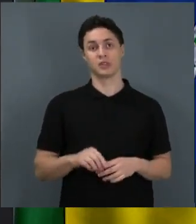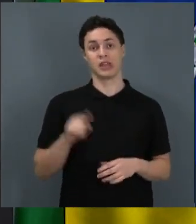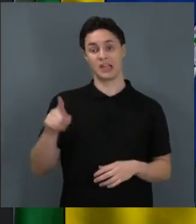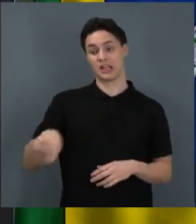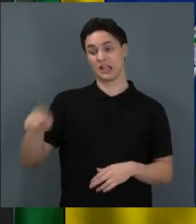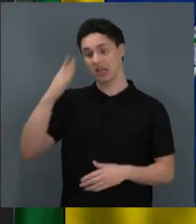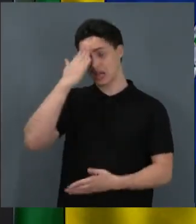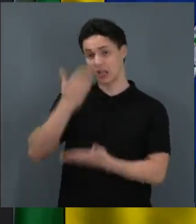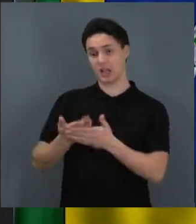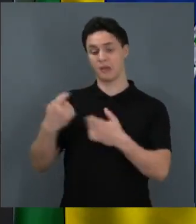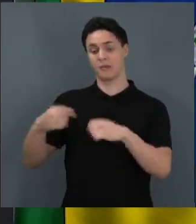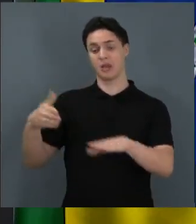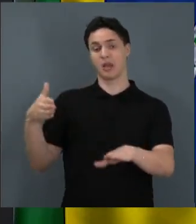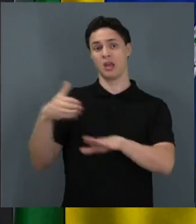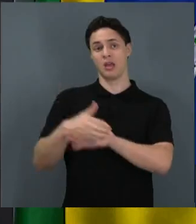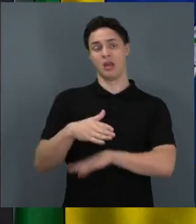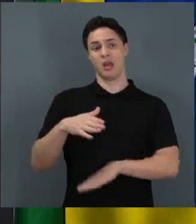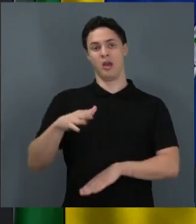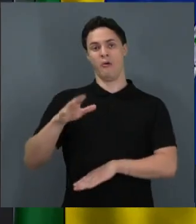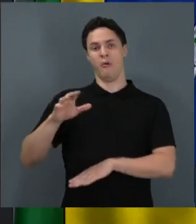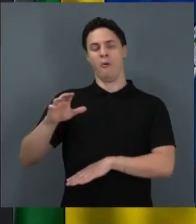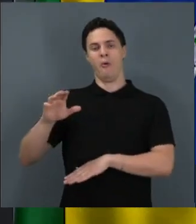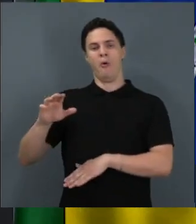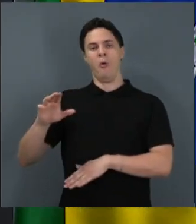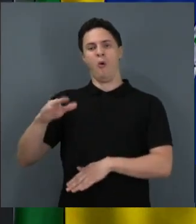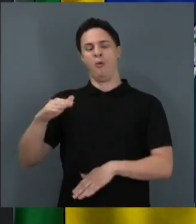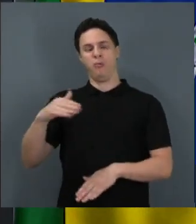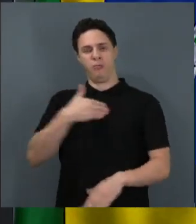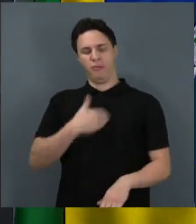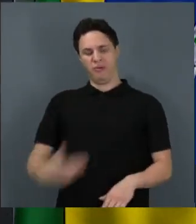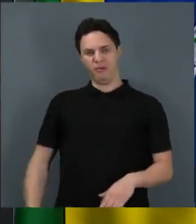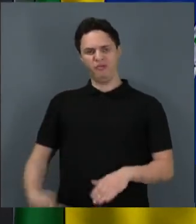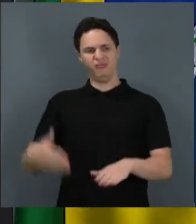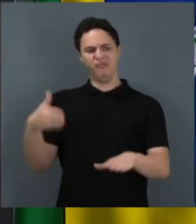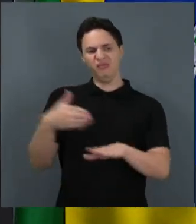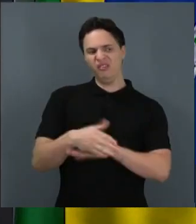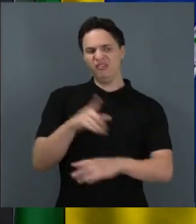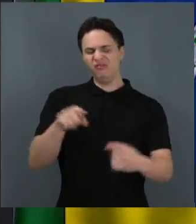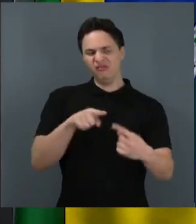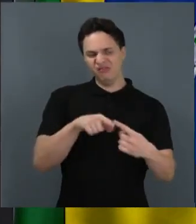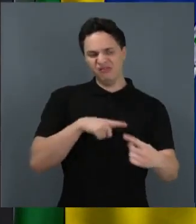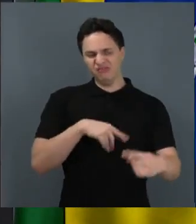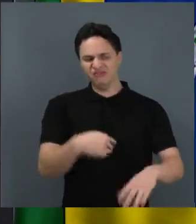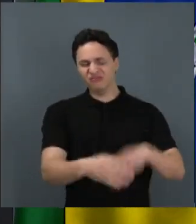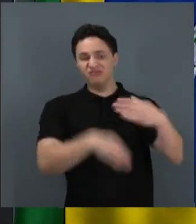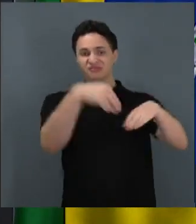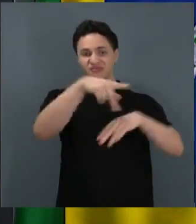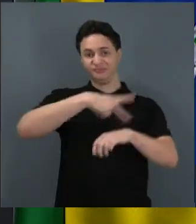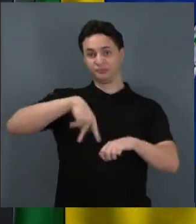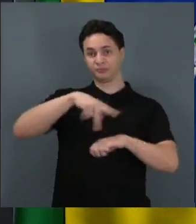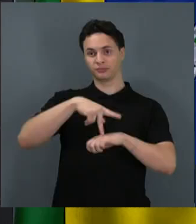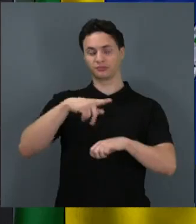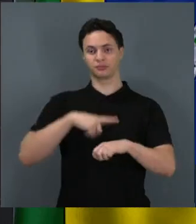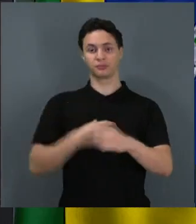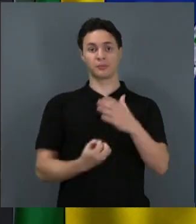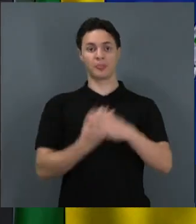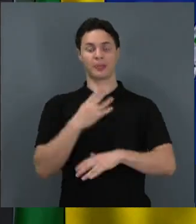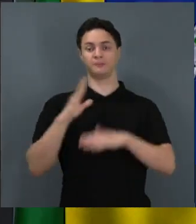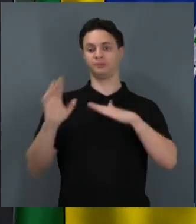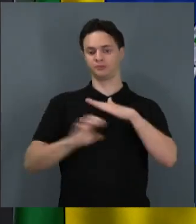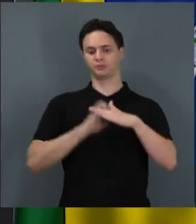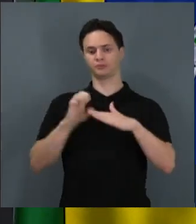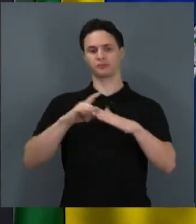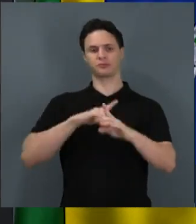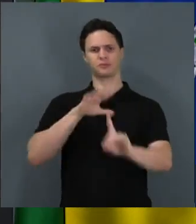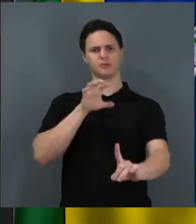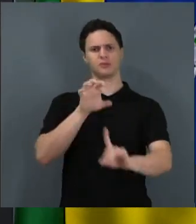necessário a intervenção do Estado para que tenhamos, de alguma forma, desenvolvimento do país. É feita uma empresa